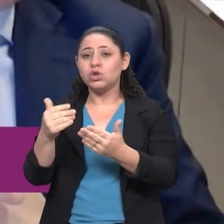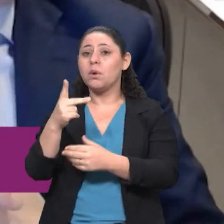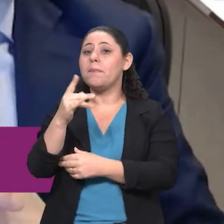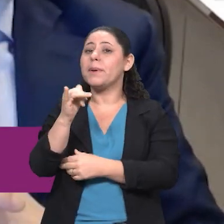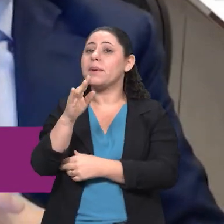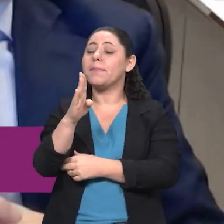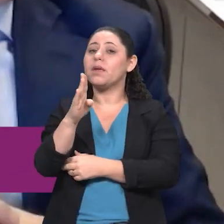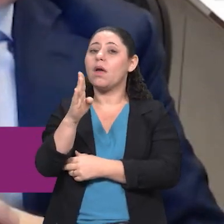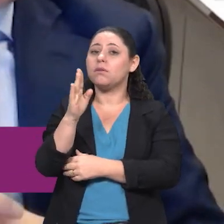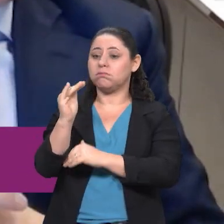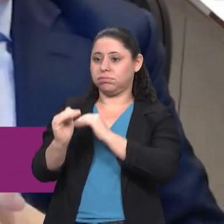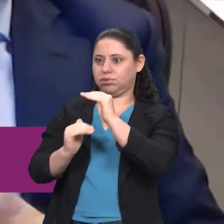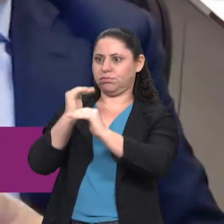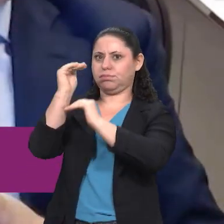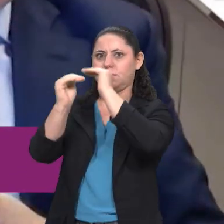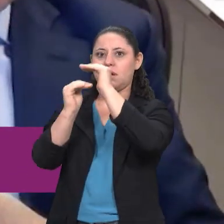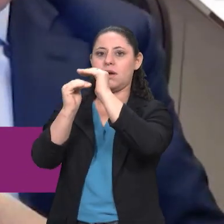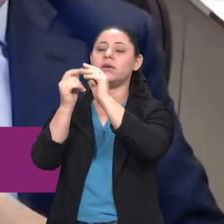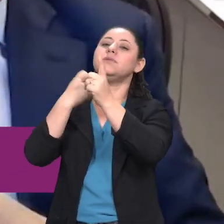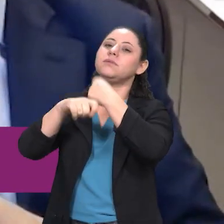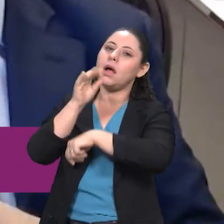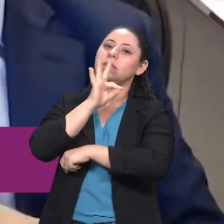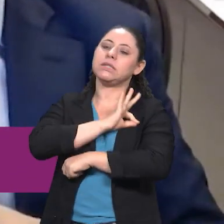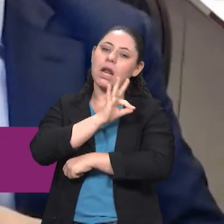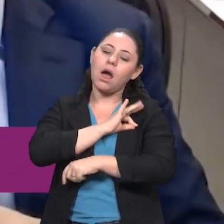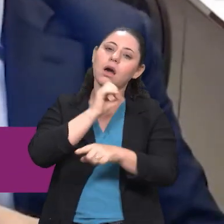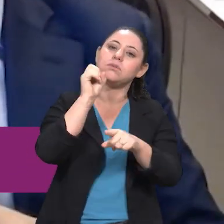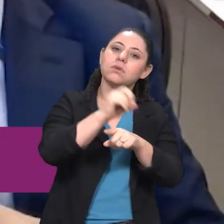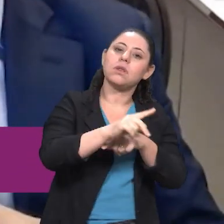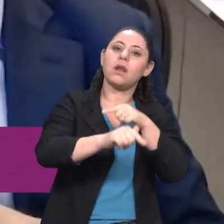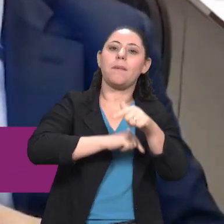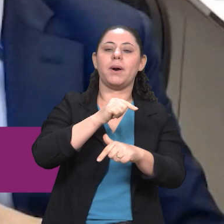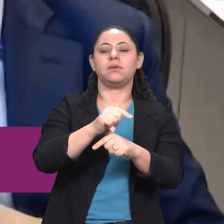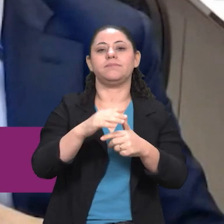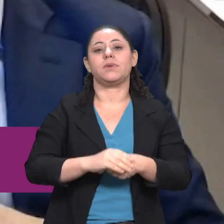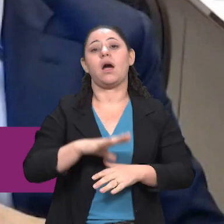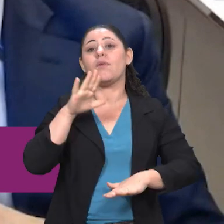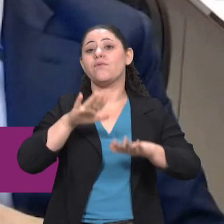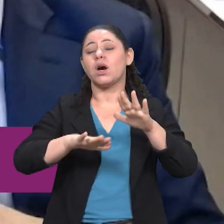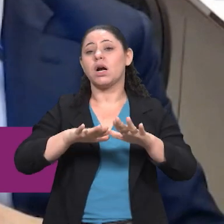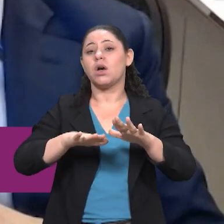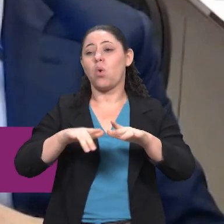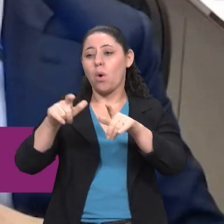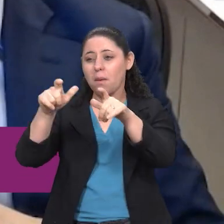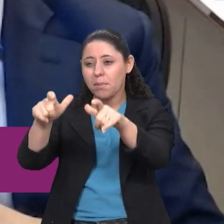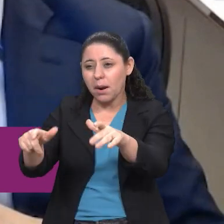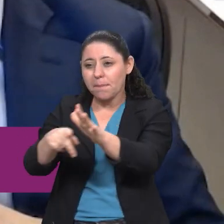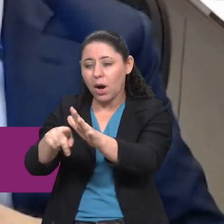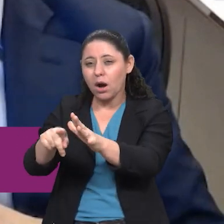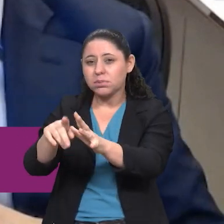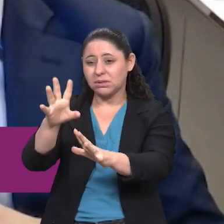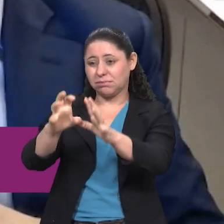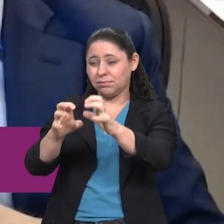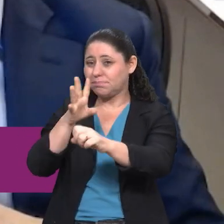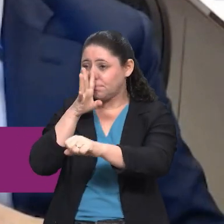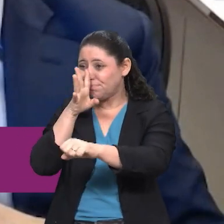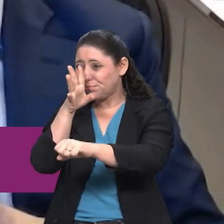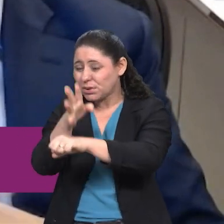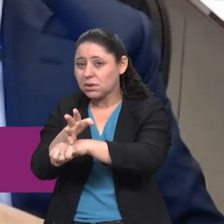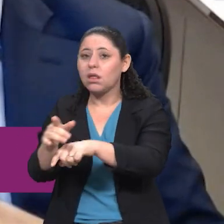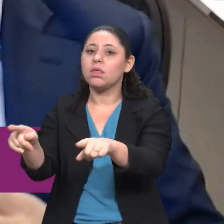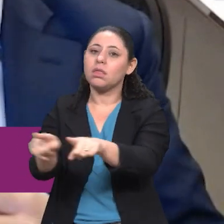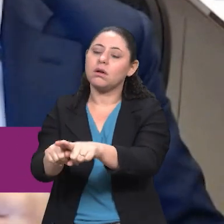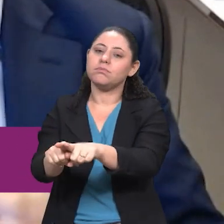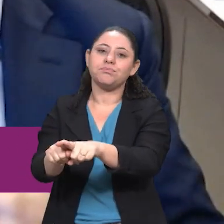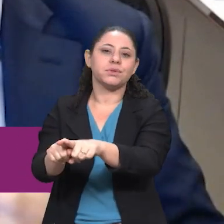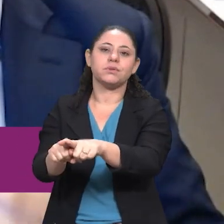PIB do nosso país, com geração de emprego e renda. Então, às vezes, uma área de conflito, uma área invadida, acaba também